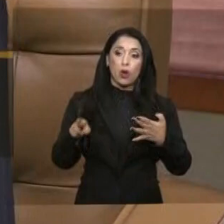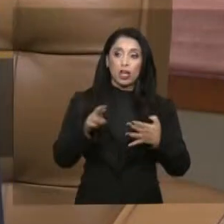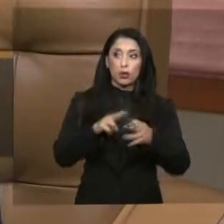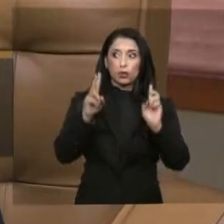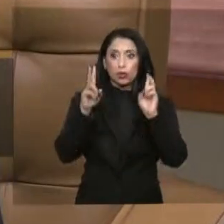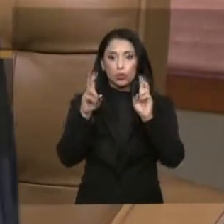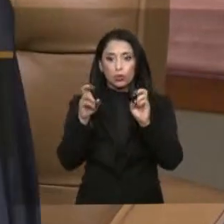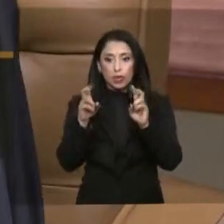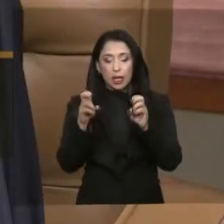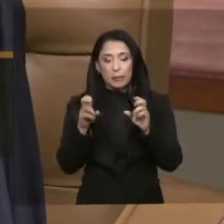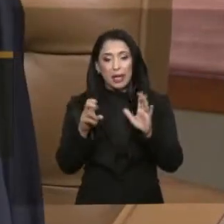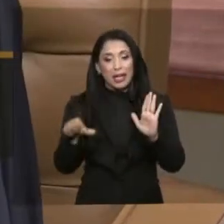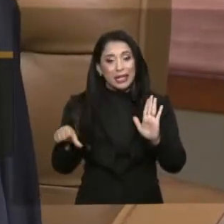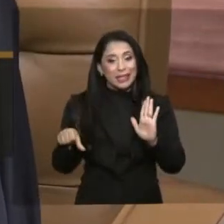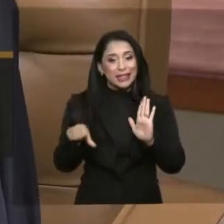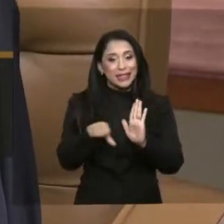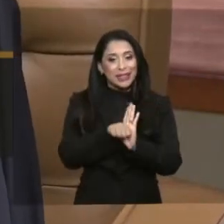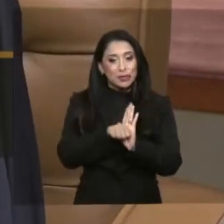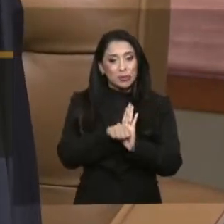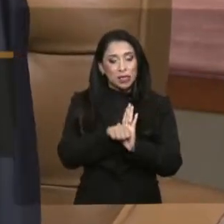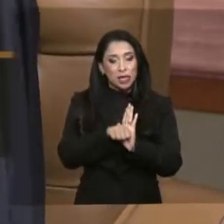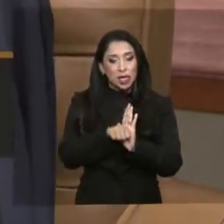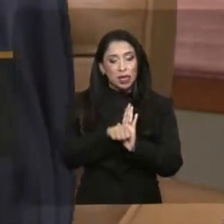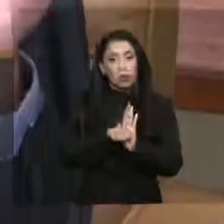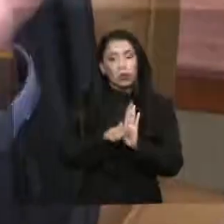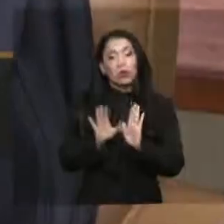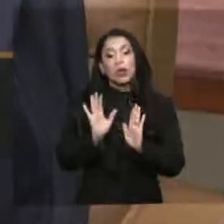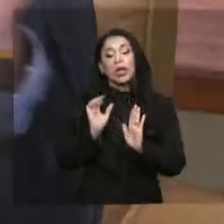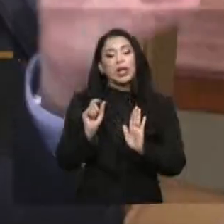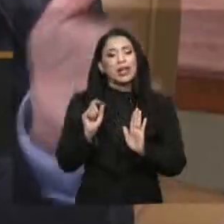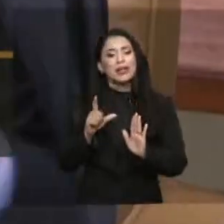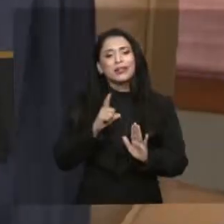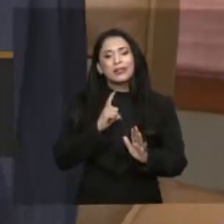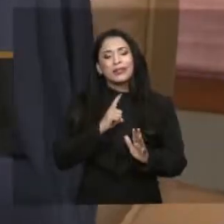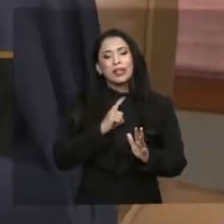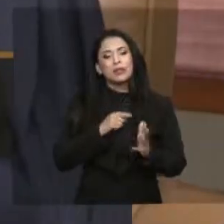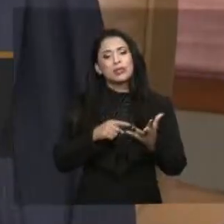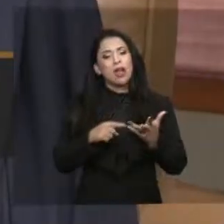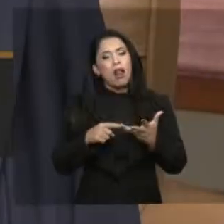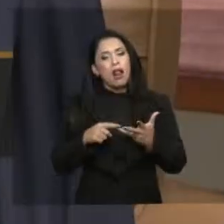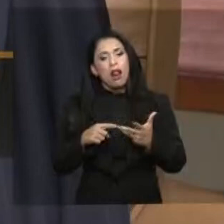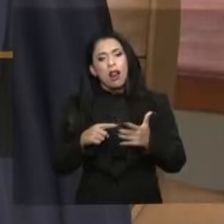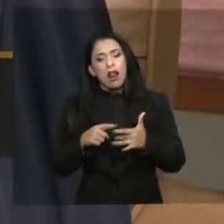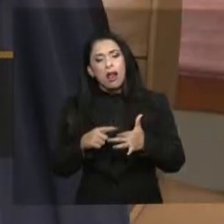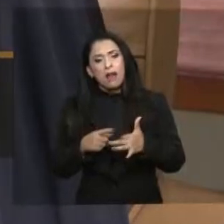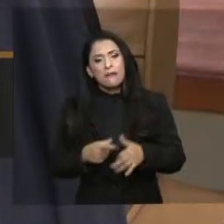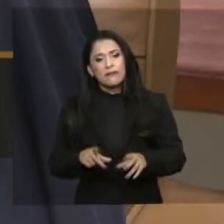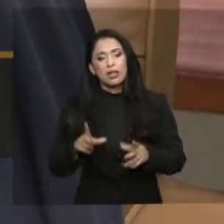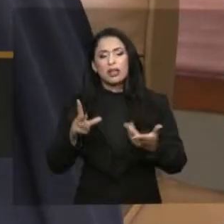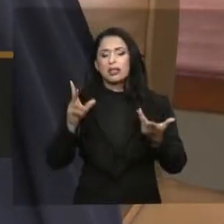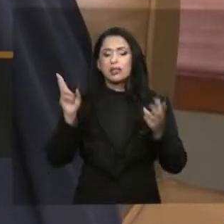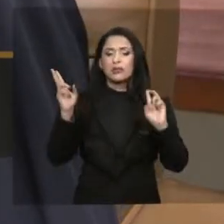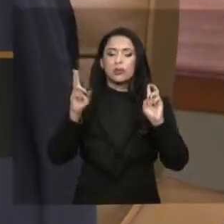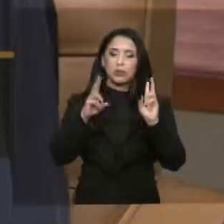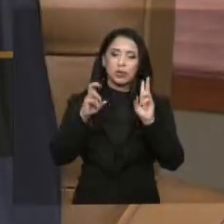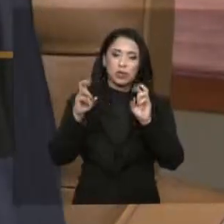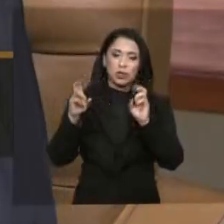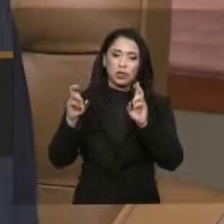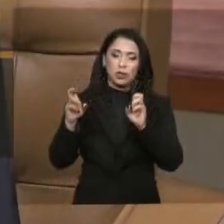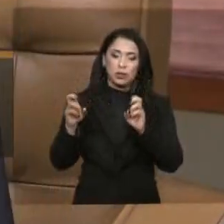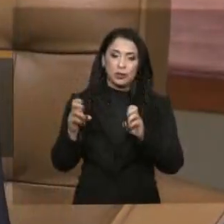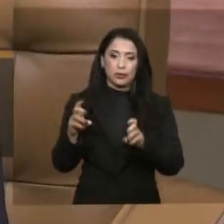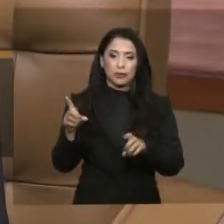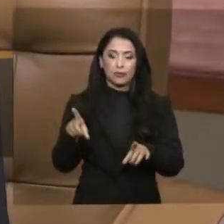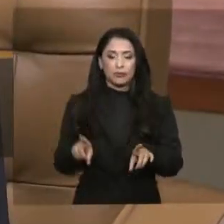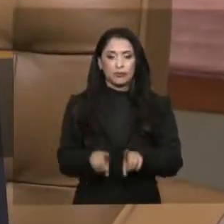criminal, excetuado o recurso extraordinário, é que nós temos várias formas de trazer a matéria para o tribunal,